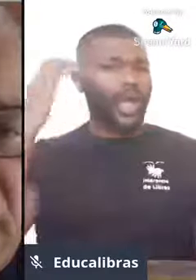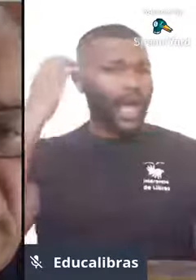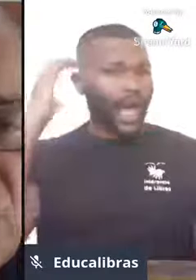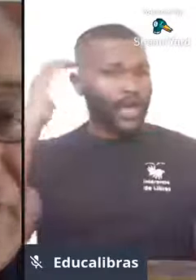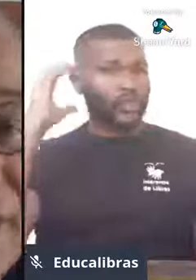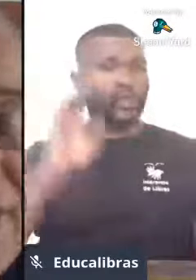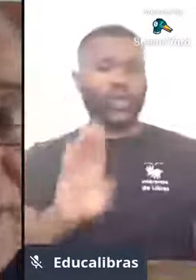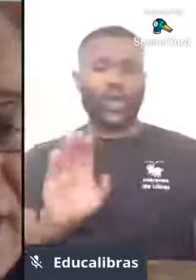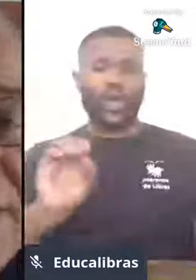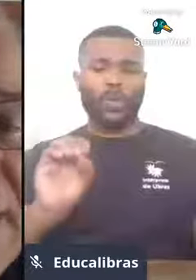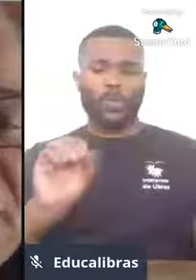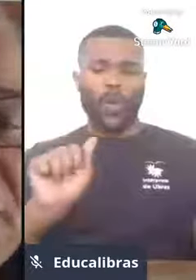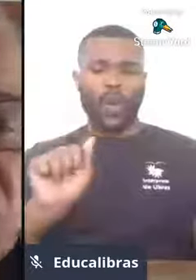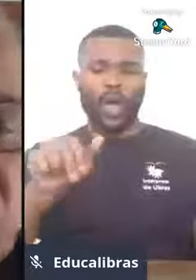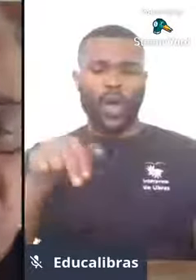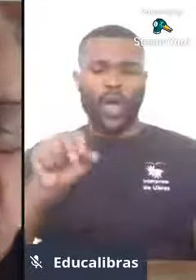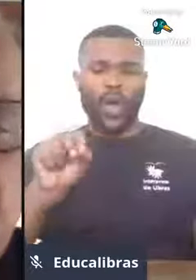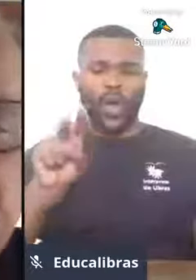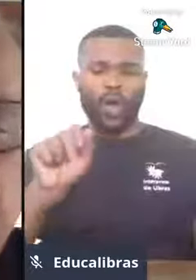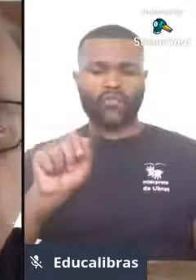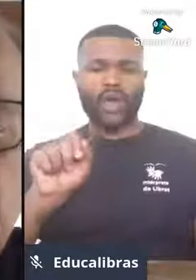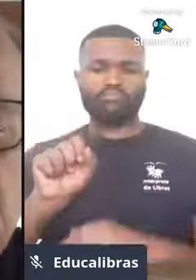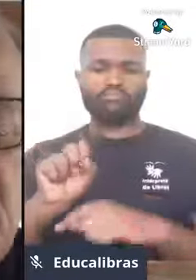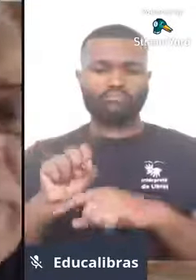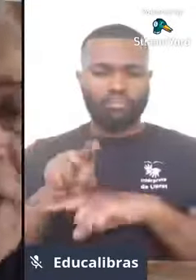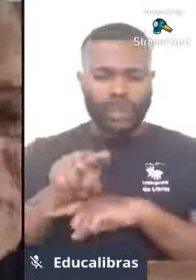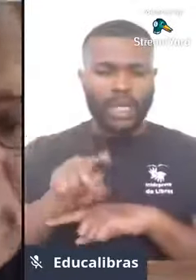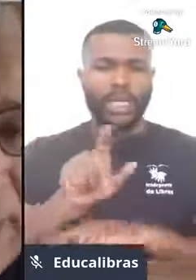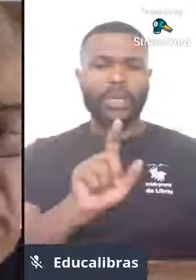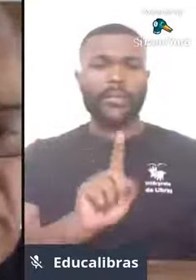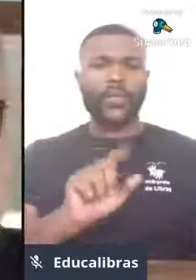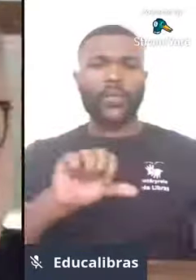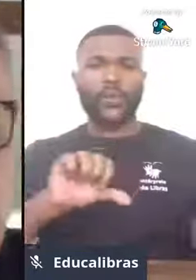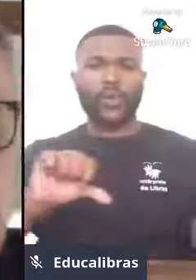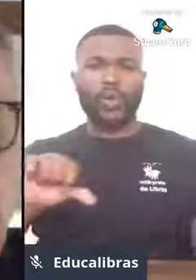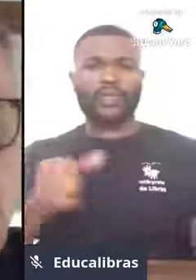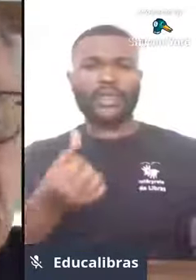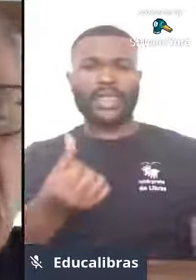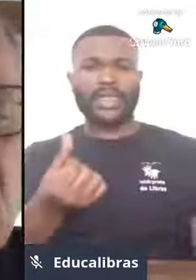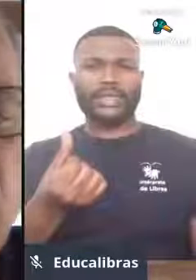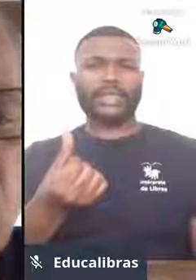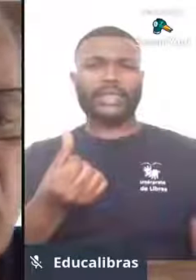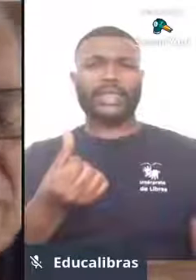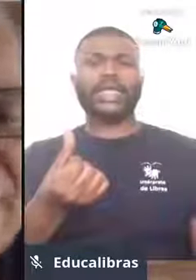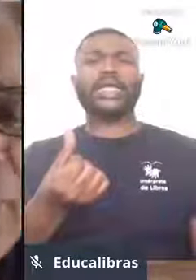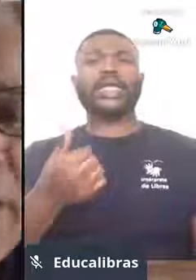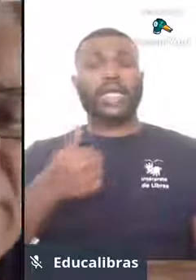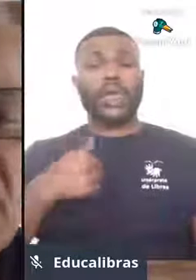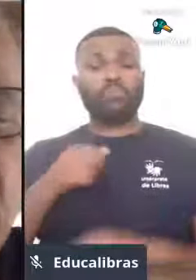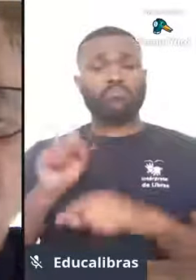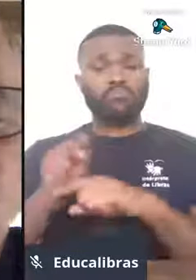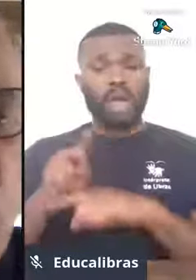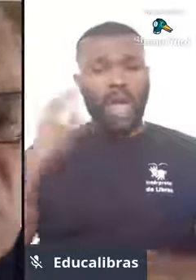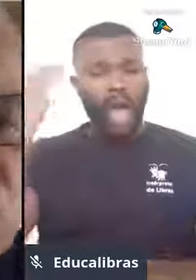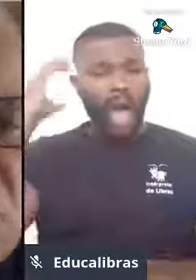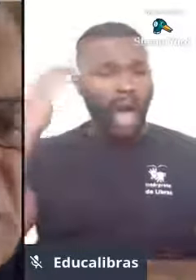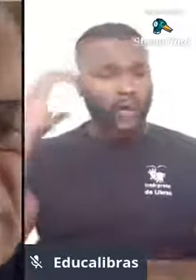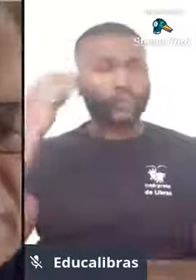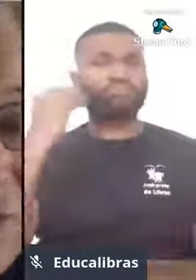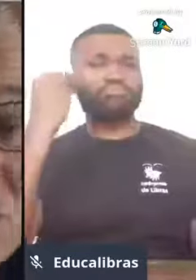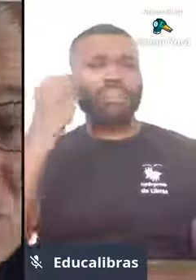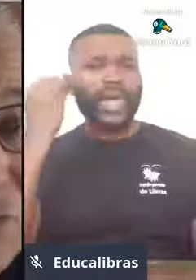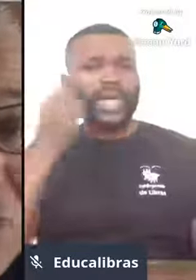em 96 ainda, eu tinha 5 meses de paraplegia. Entrei na Rádio Boa Nova sem experiência nenhuma como